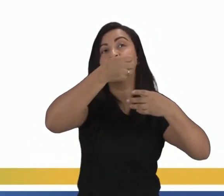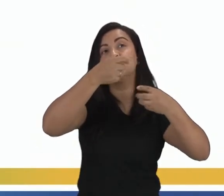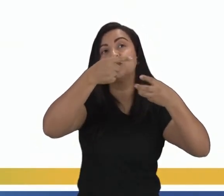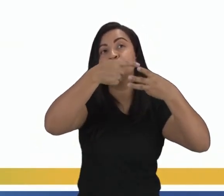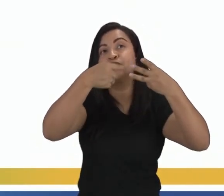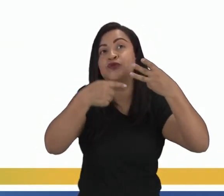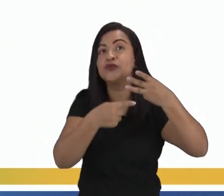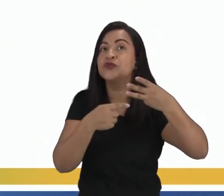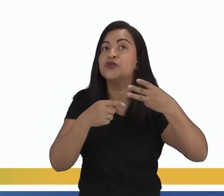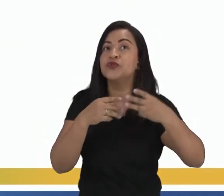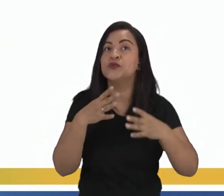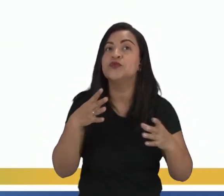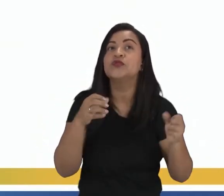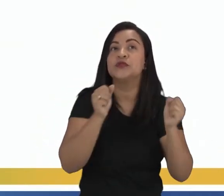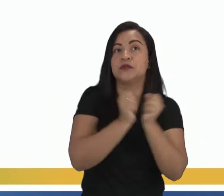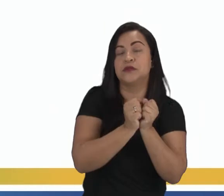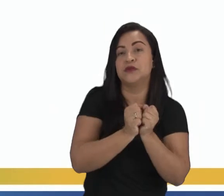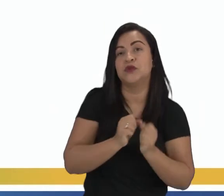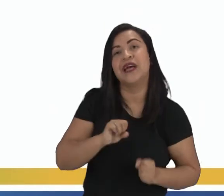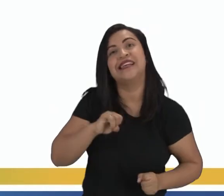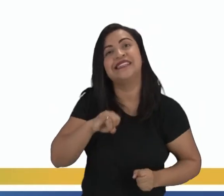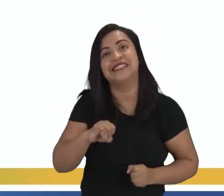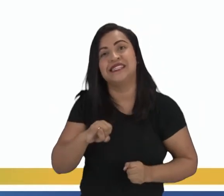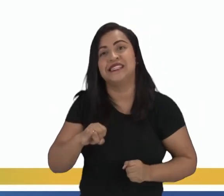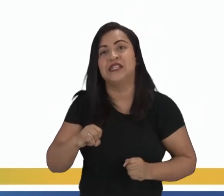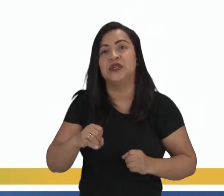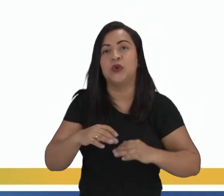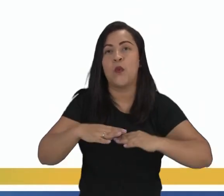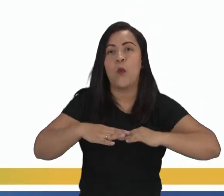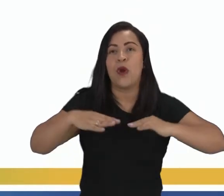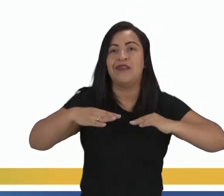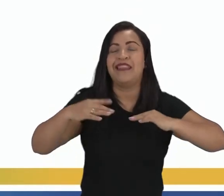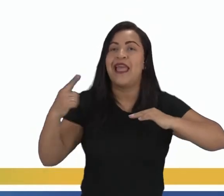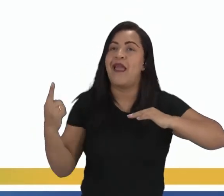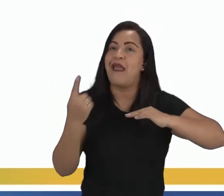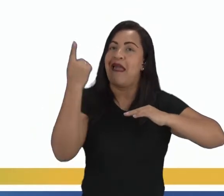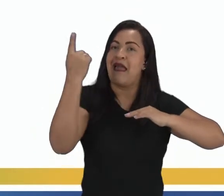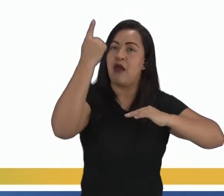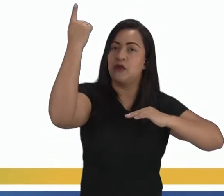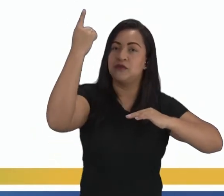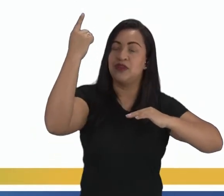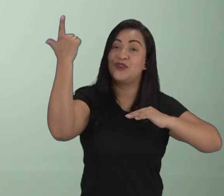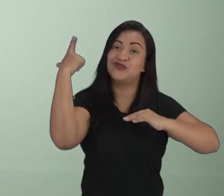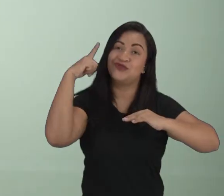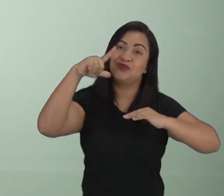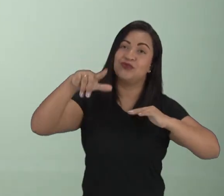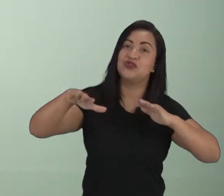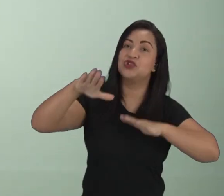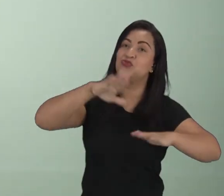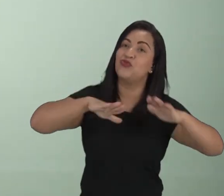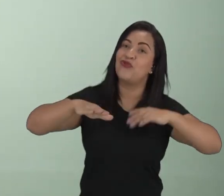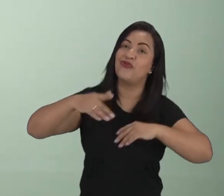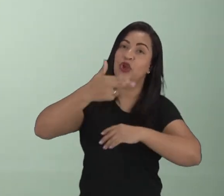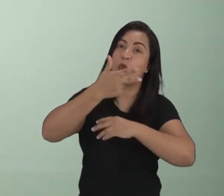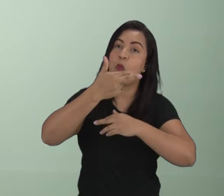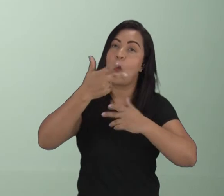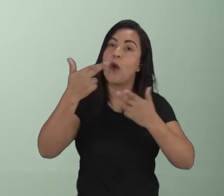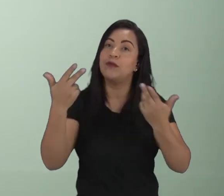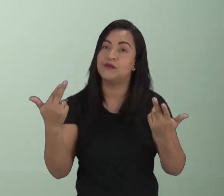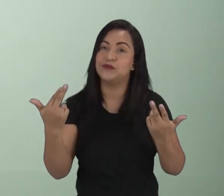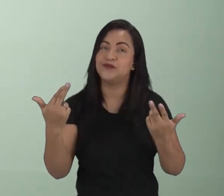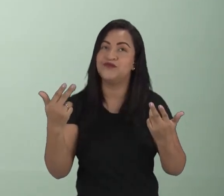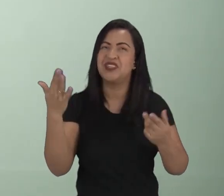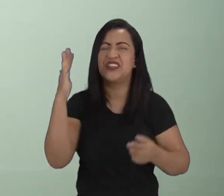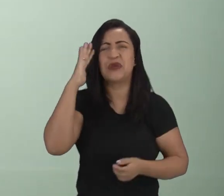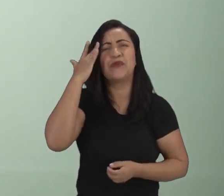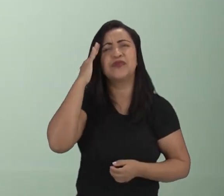quando o atrito ele é alto demais, nós não conseguimos movimentar o corpo. Imagine só, você